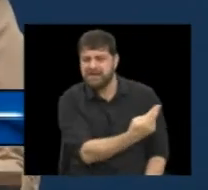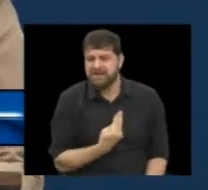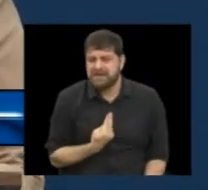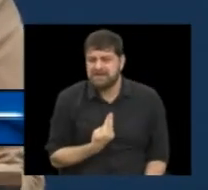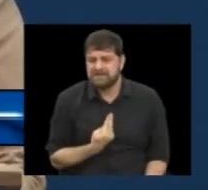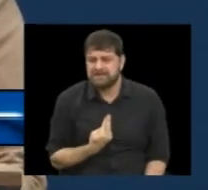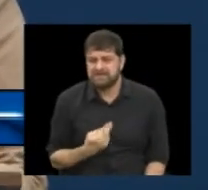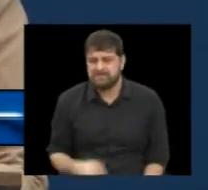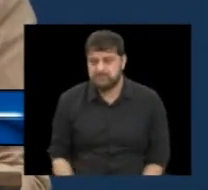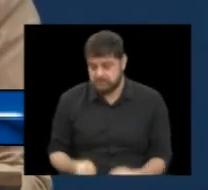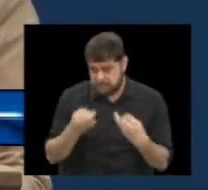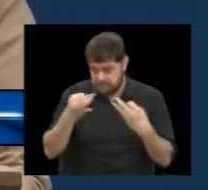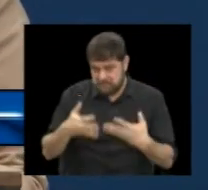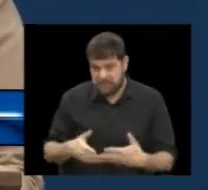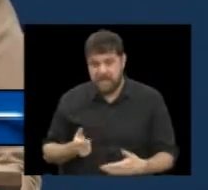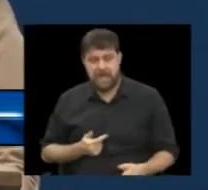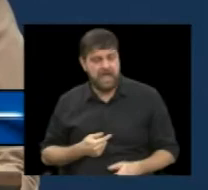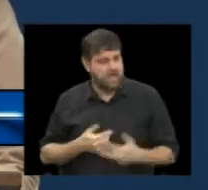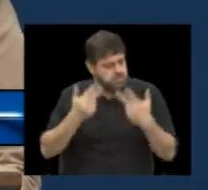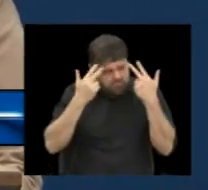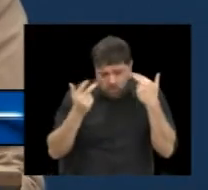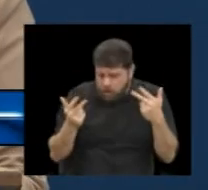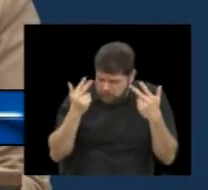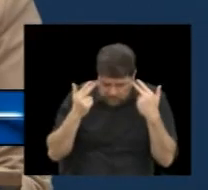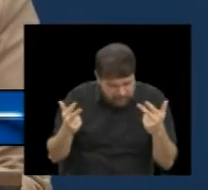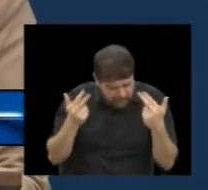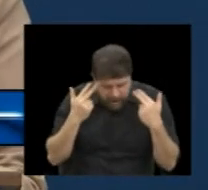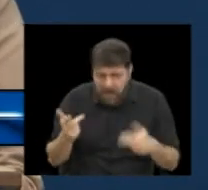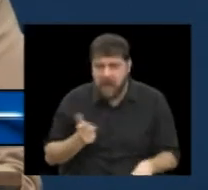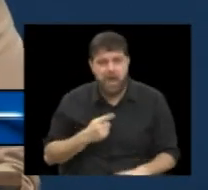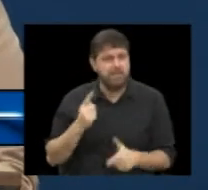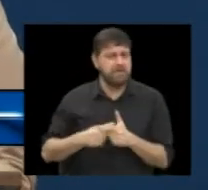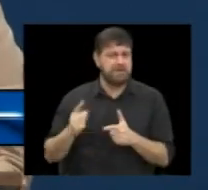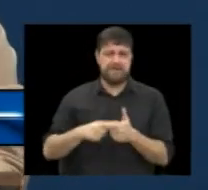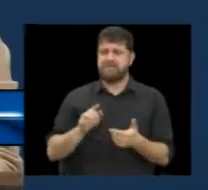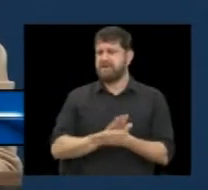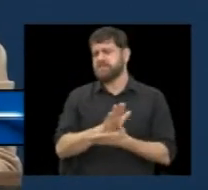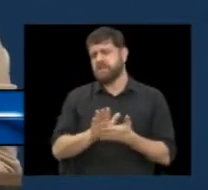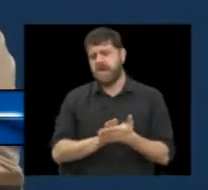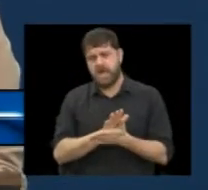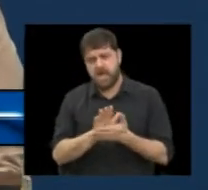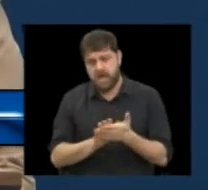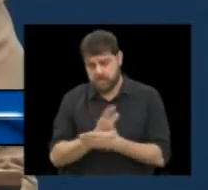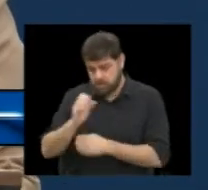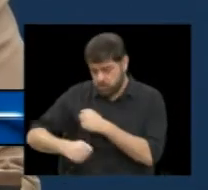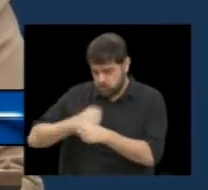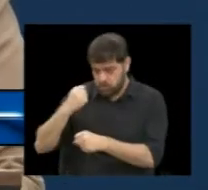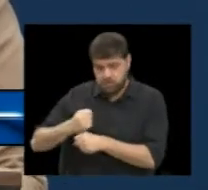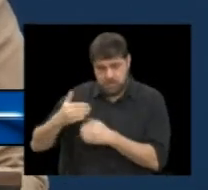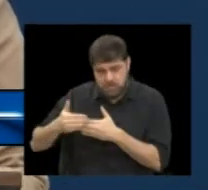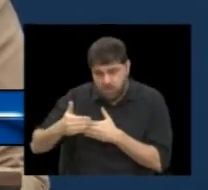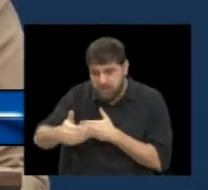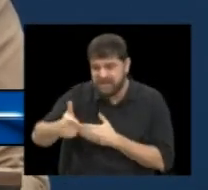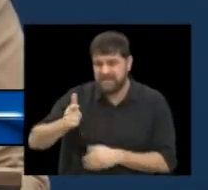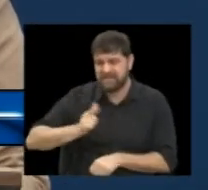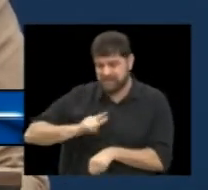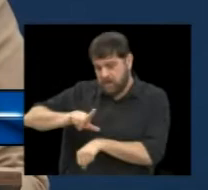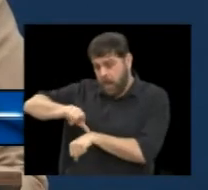requerimento diz que a situação está normalizada, de que não teve problemas, que no começo do ano teve